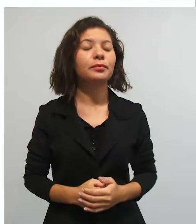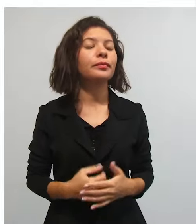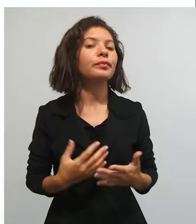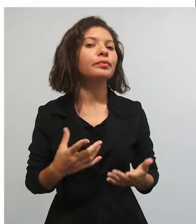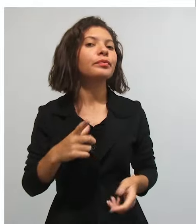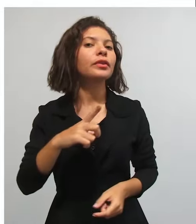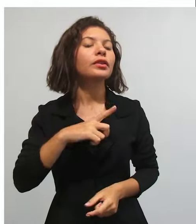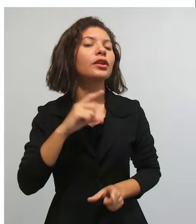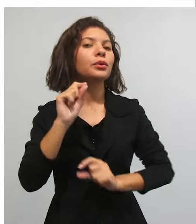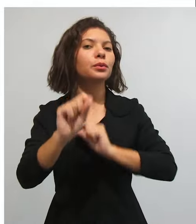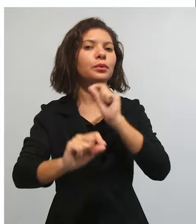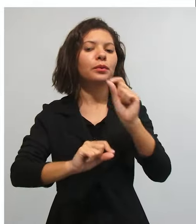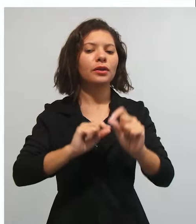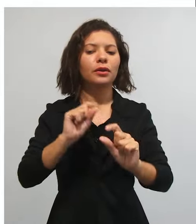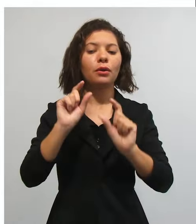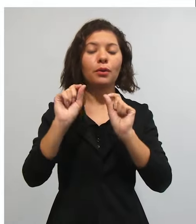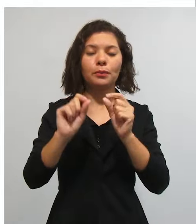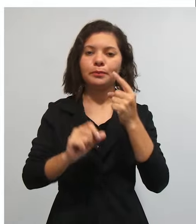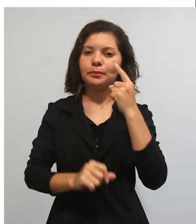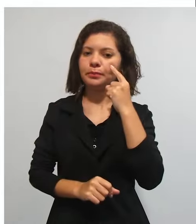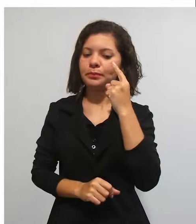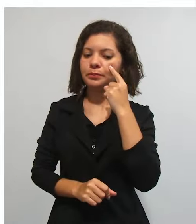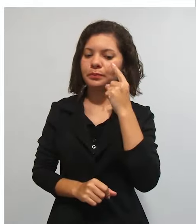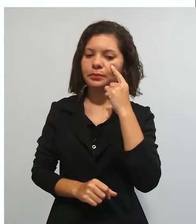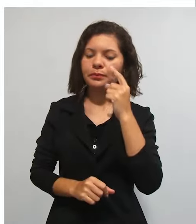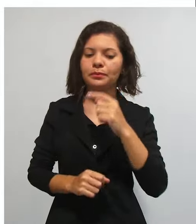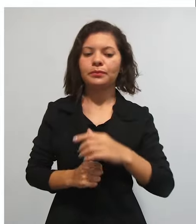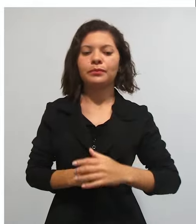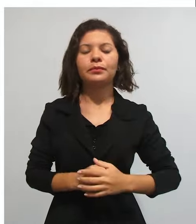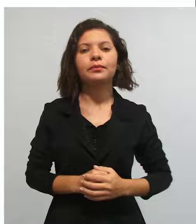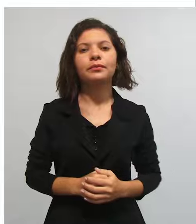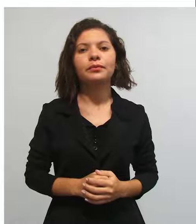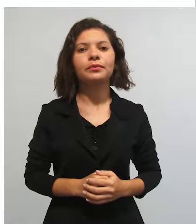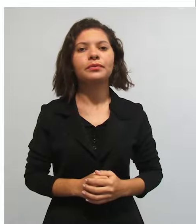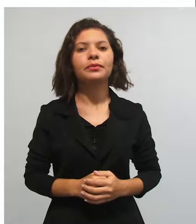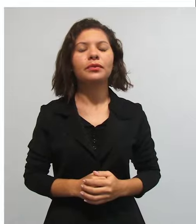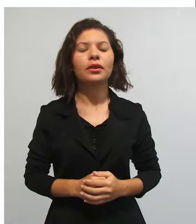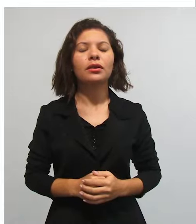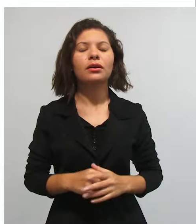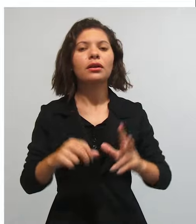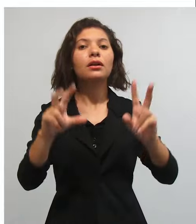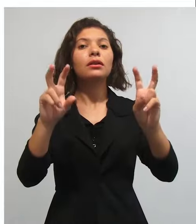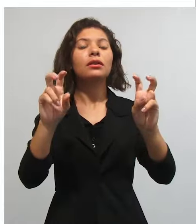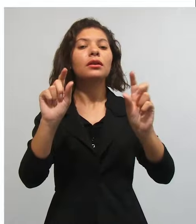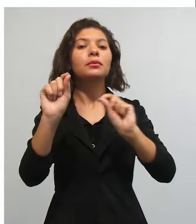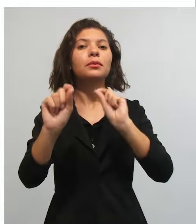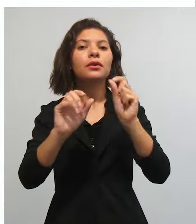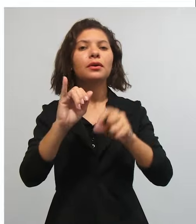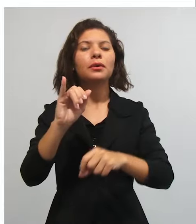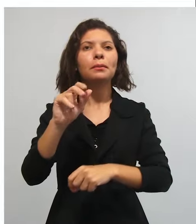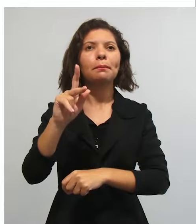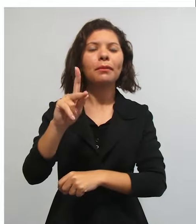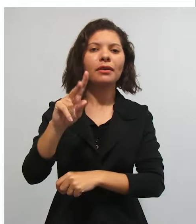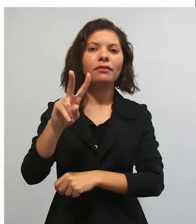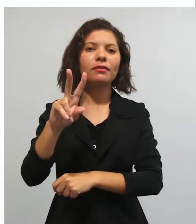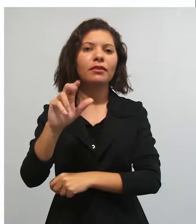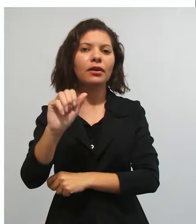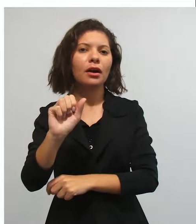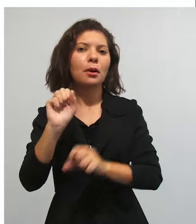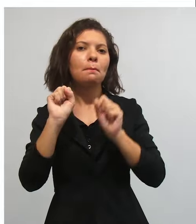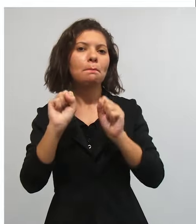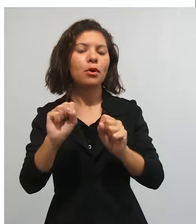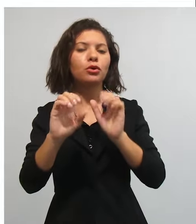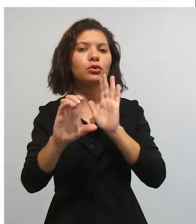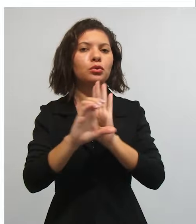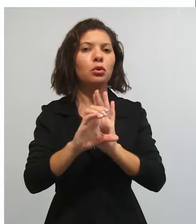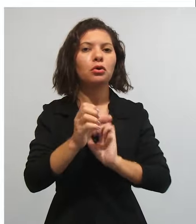as codificações. Então, eu tenho as codificações que esse IPVA, ele pode ser código 0 ou